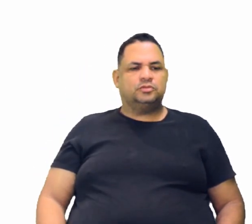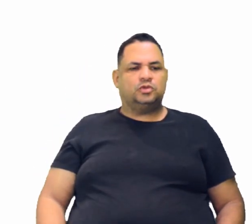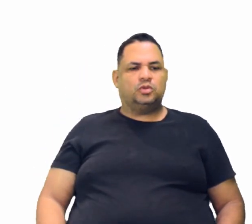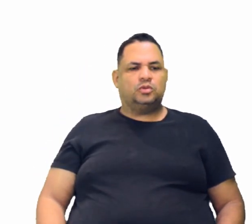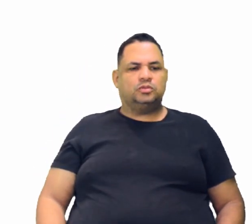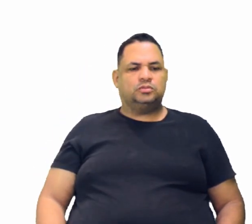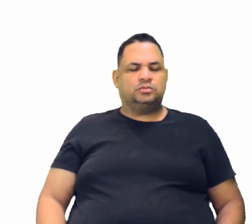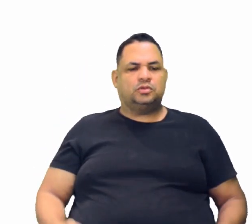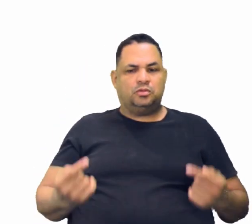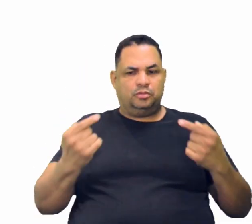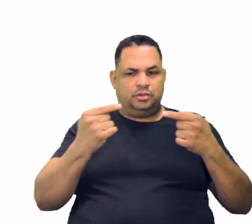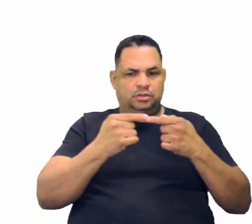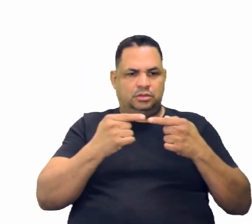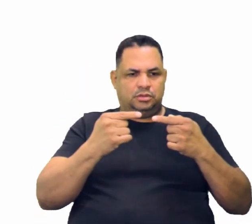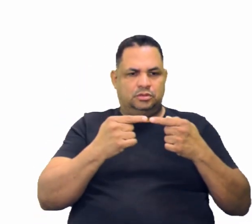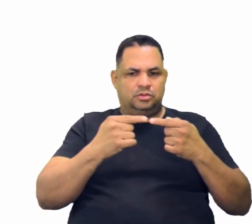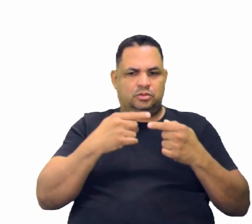seu predicativo,